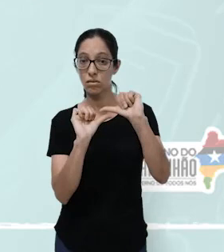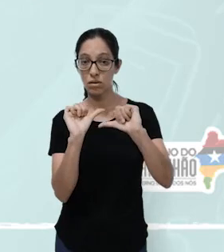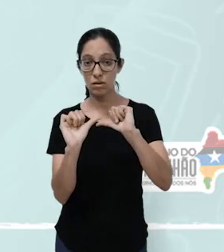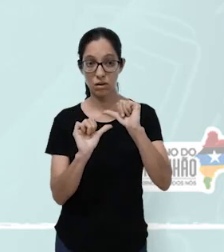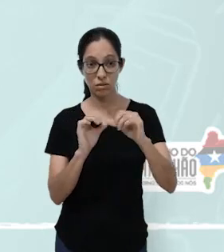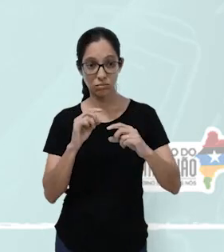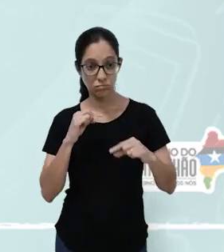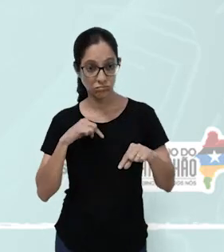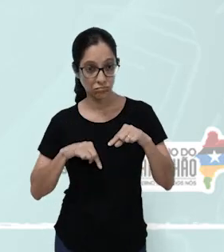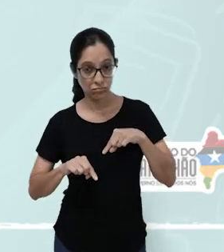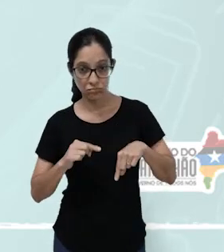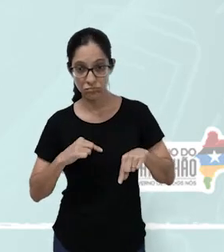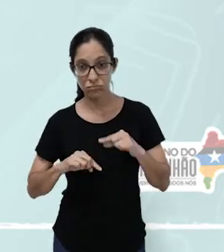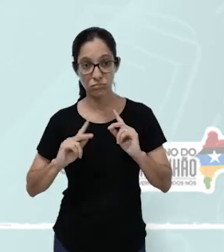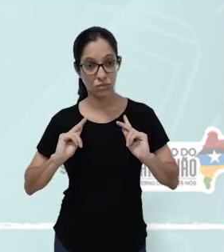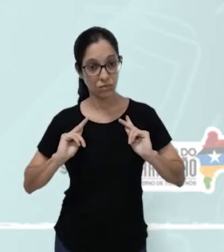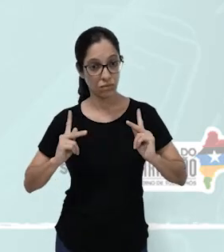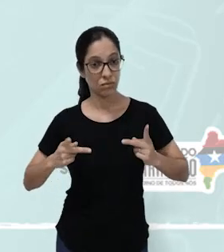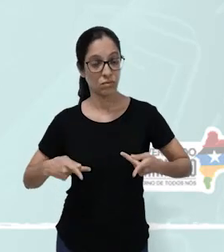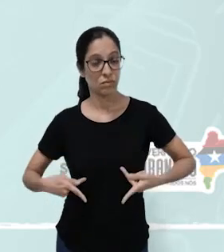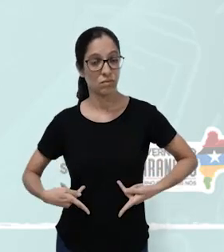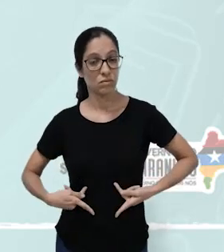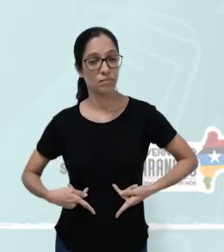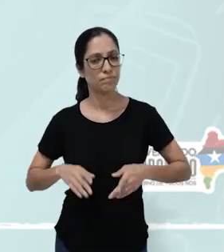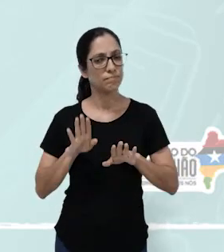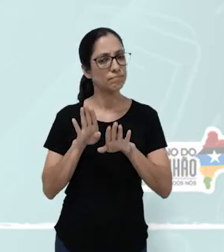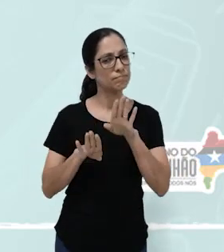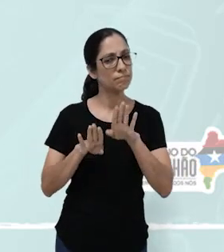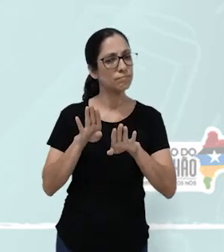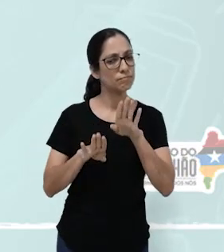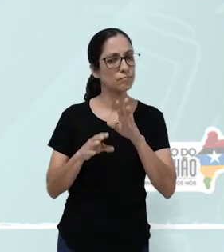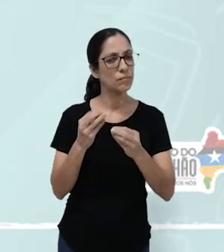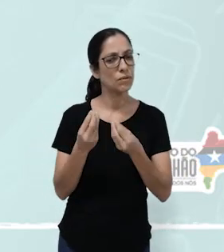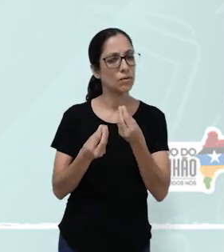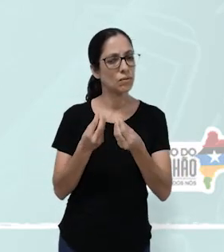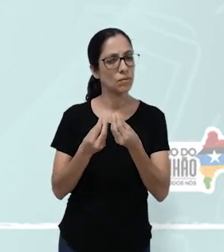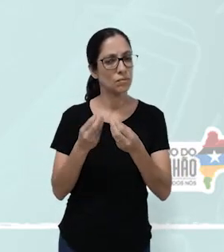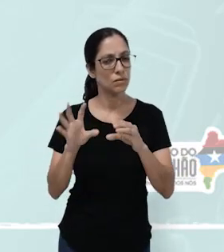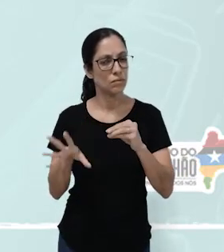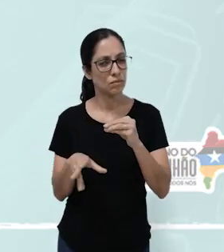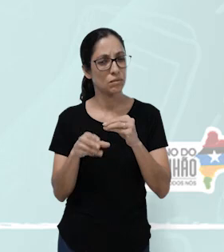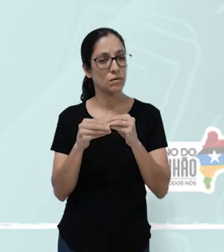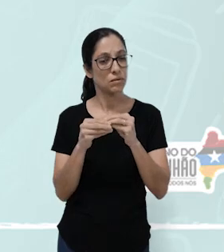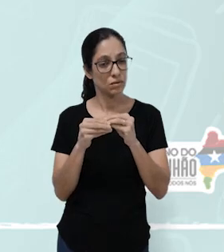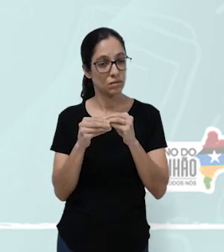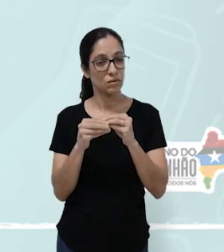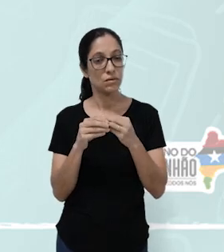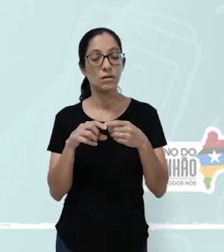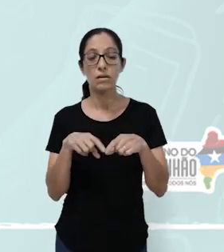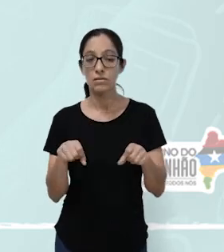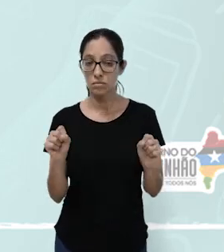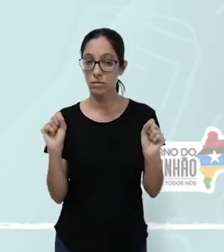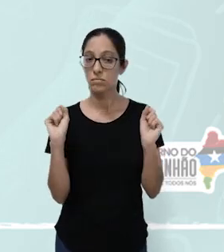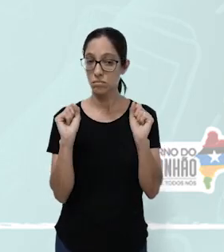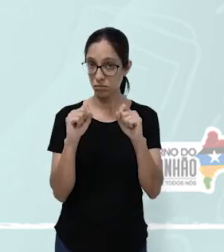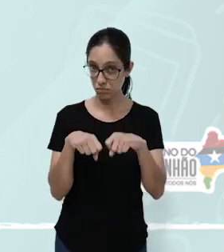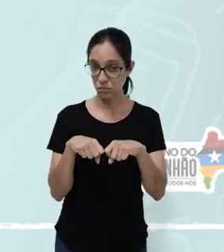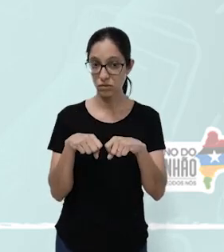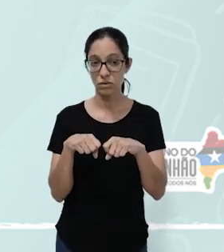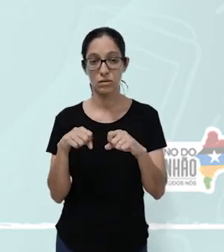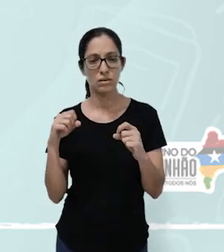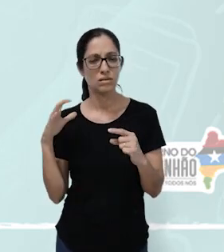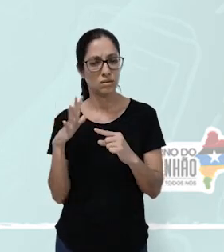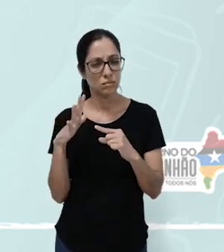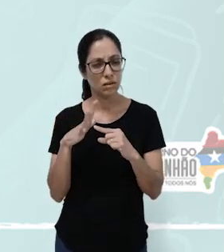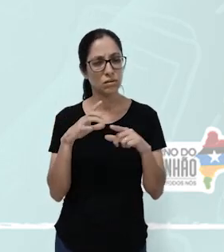o funcionamento do organismo humano, dependendo da natureza e composição das mesmas. Elas podem agir